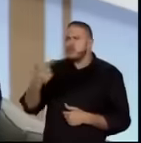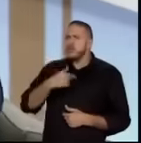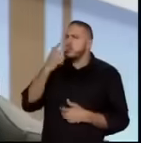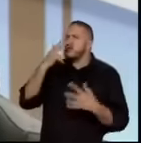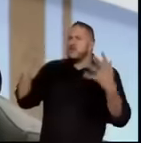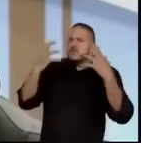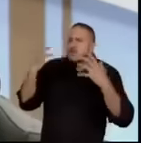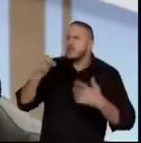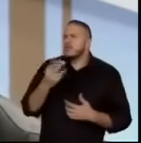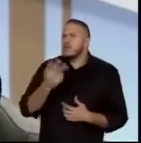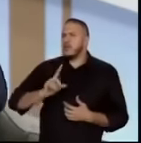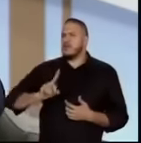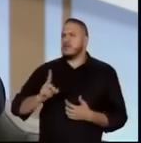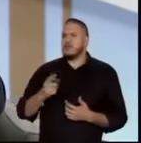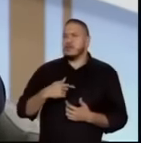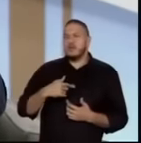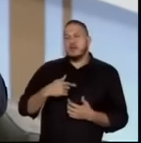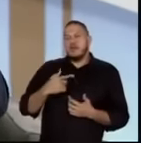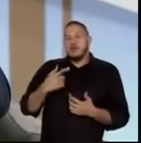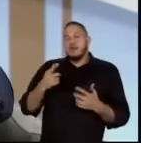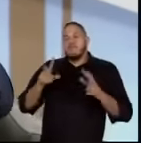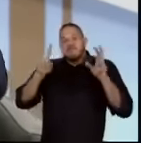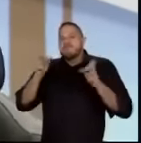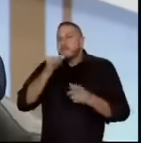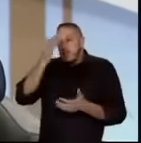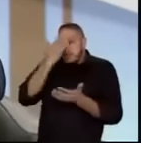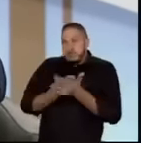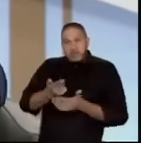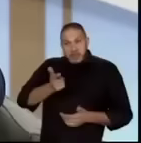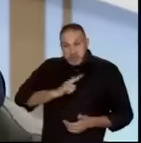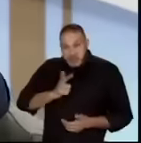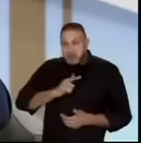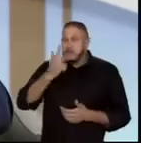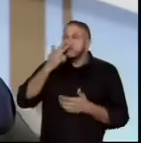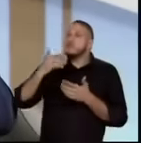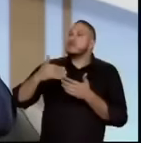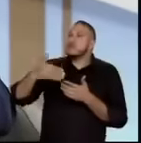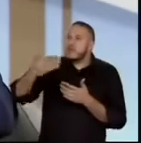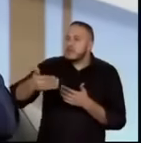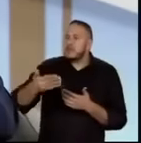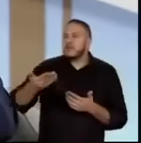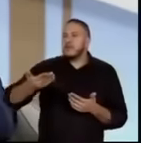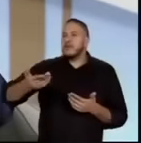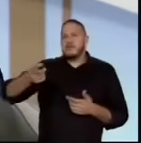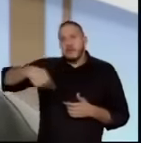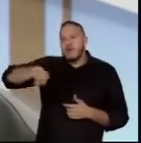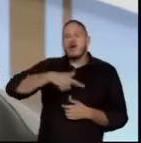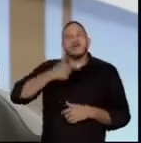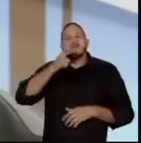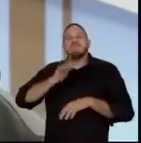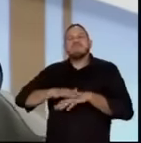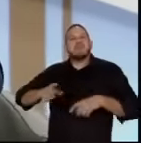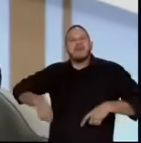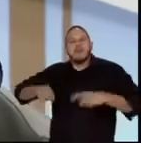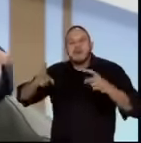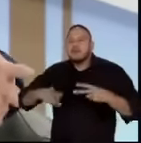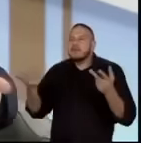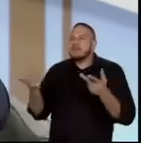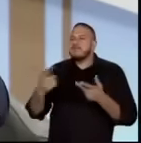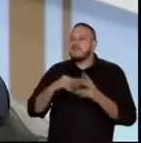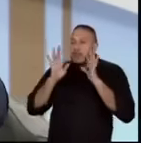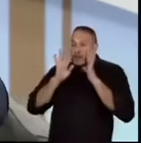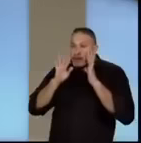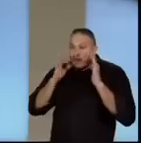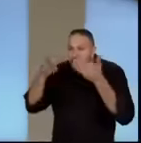humana. Partindo do pressuposto que tem, acho que o passo seguinte, que é para nós gastarmos energia com algo